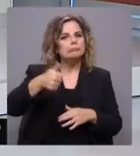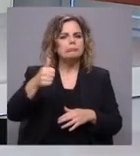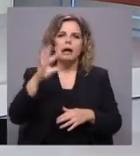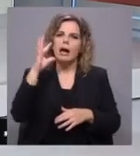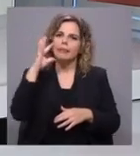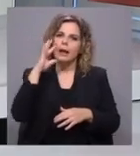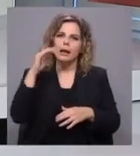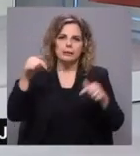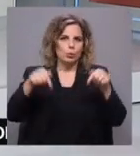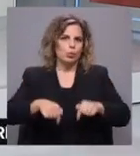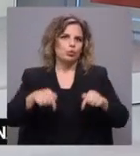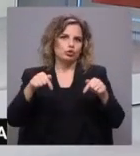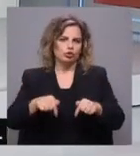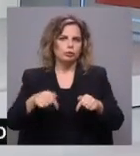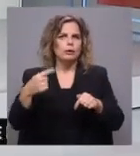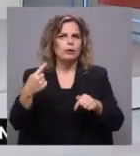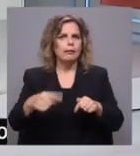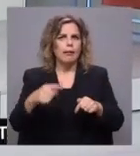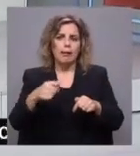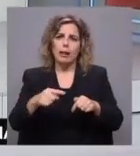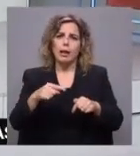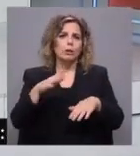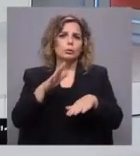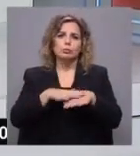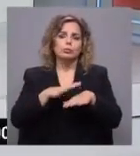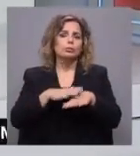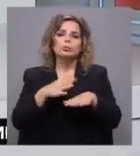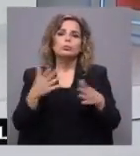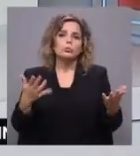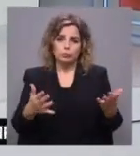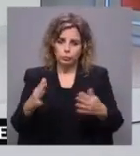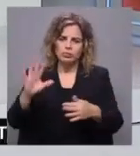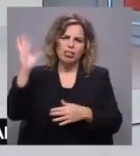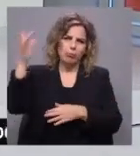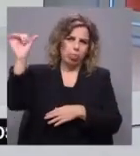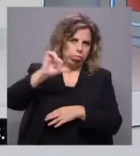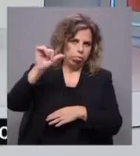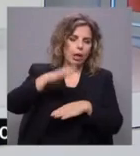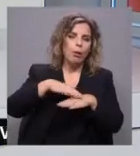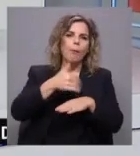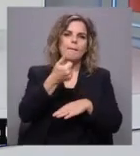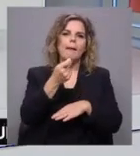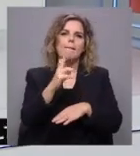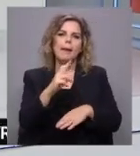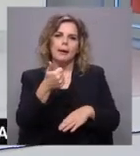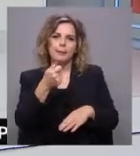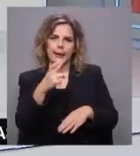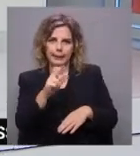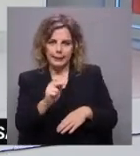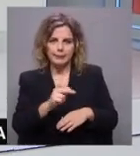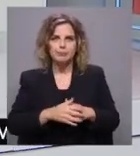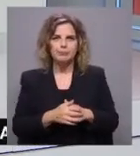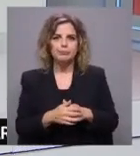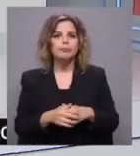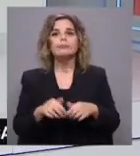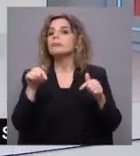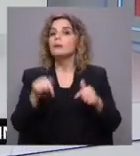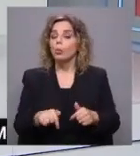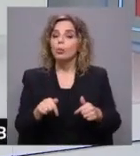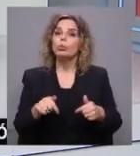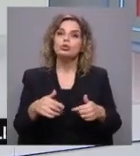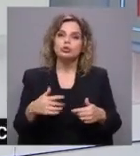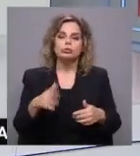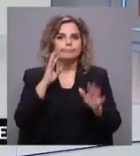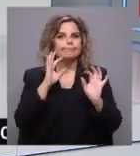tarde de hoje. Todo este sistema está associado à depressão Bárbara. Então, assim, hoje temos os